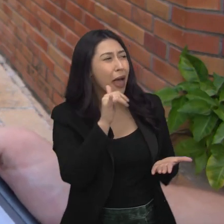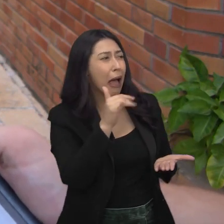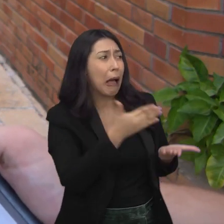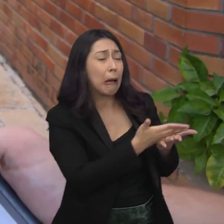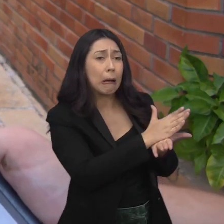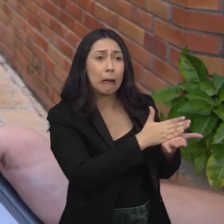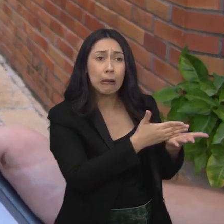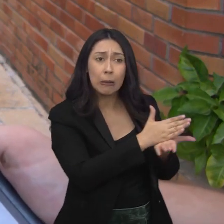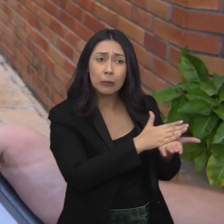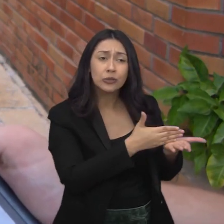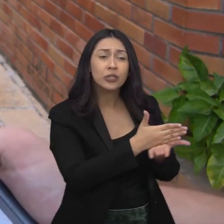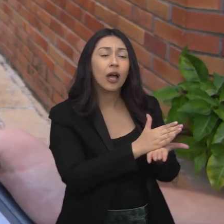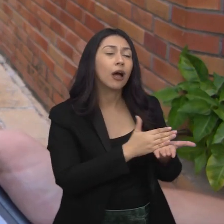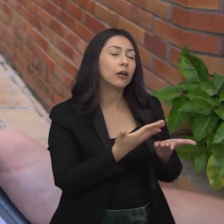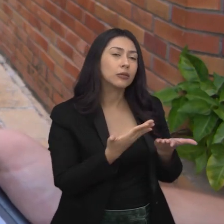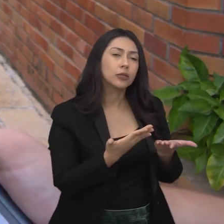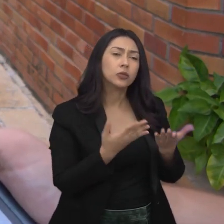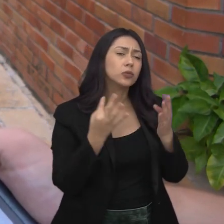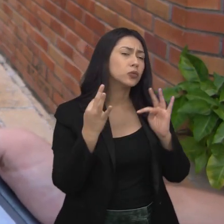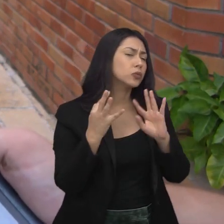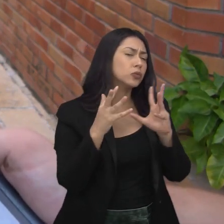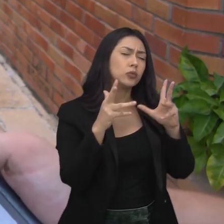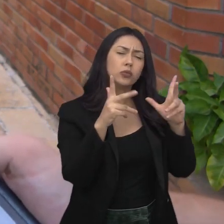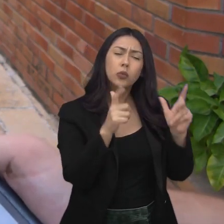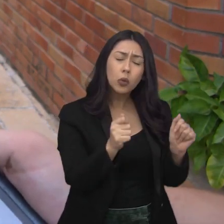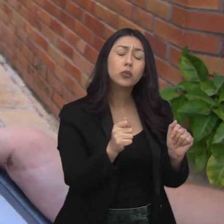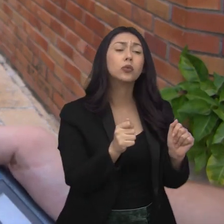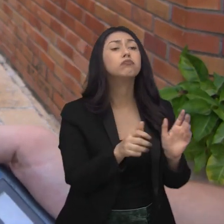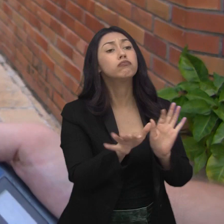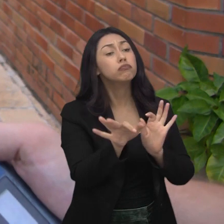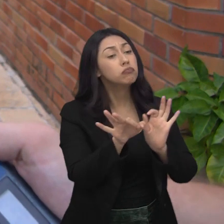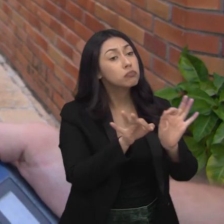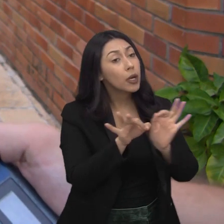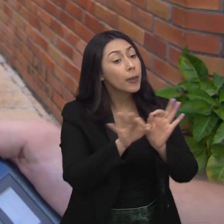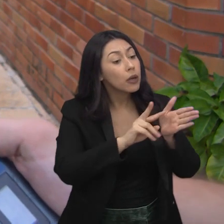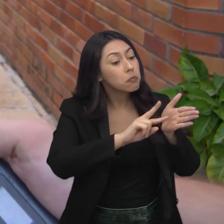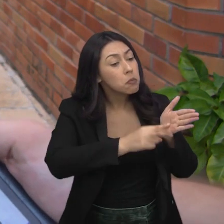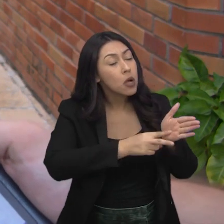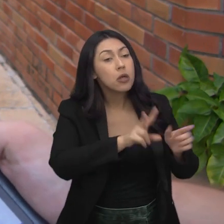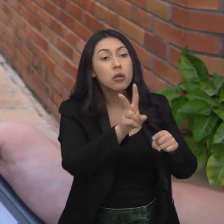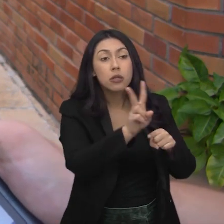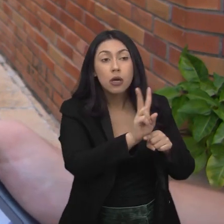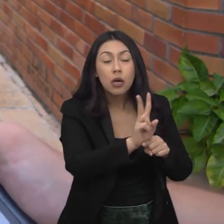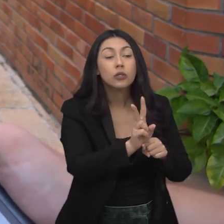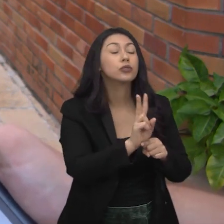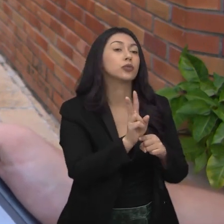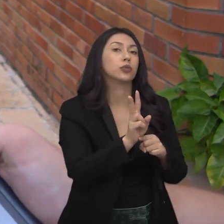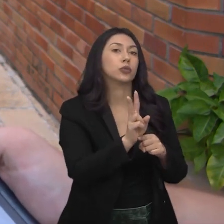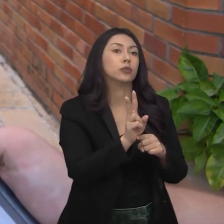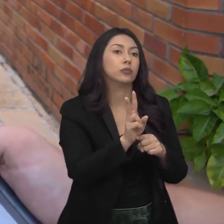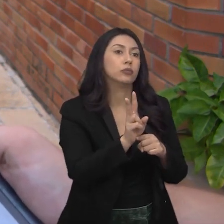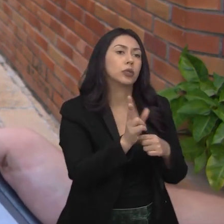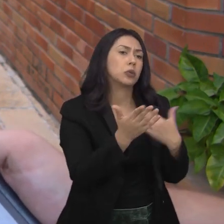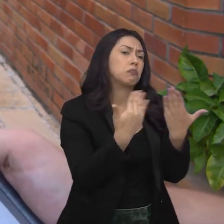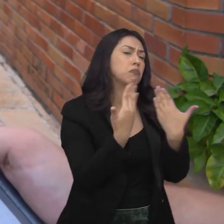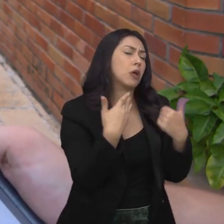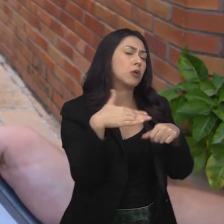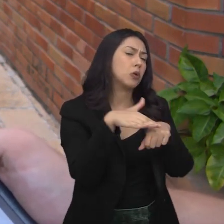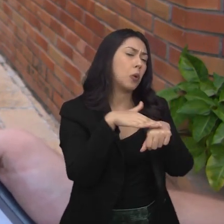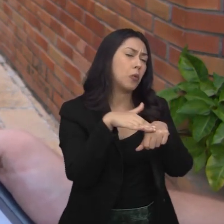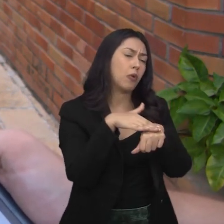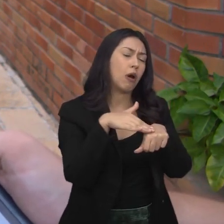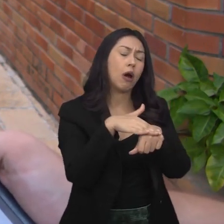incomodar o outro. E tudo isso é feito pelo síndico, né?